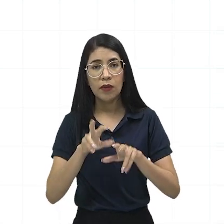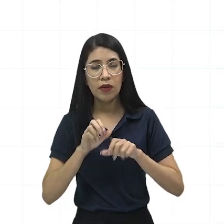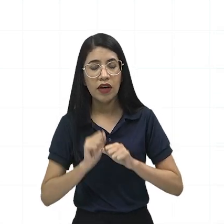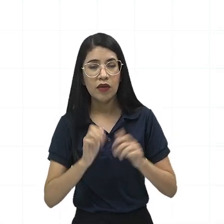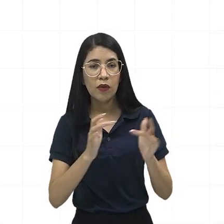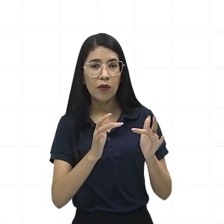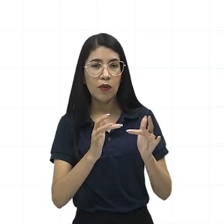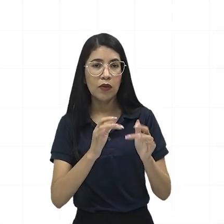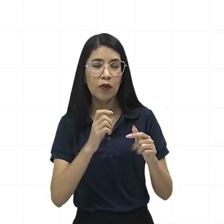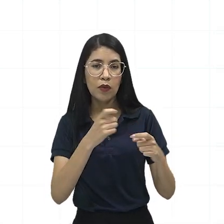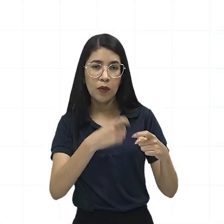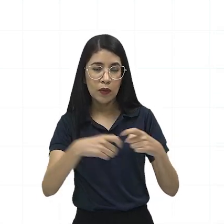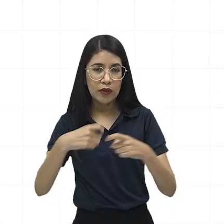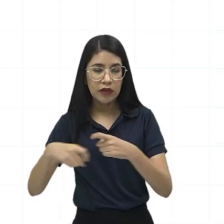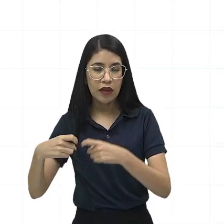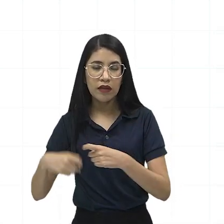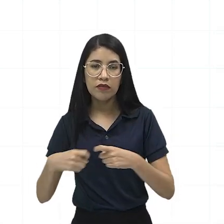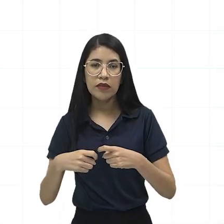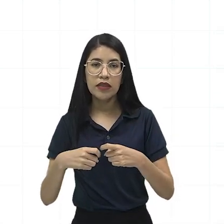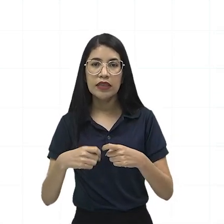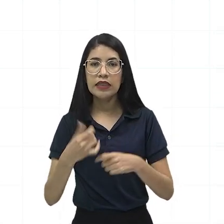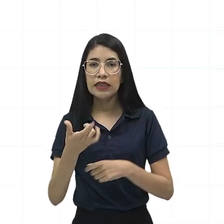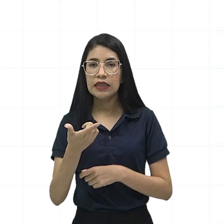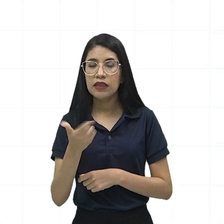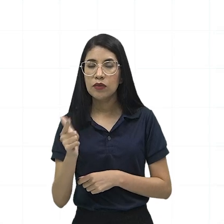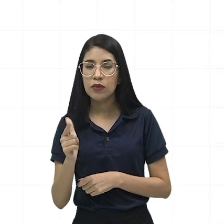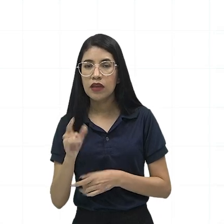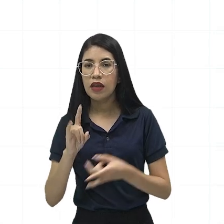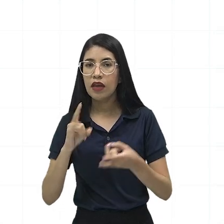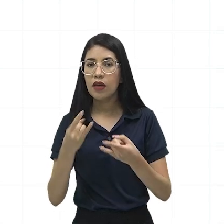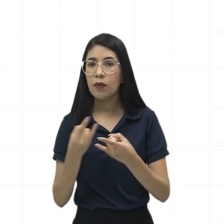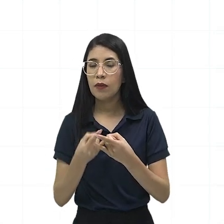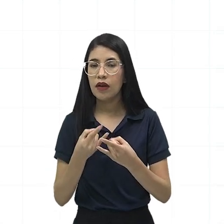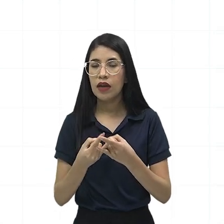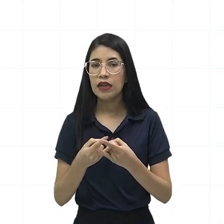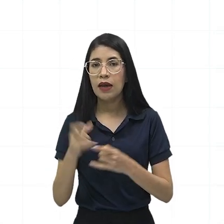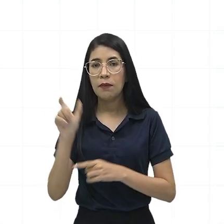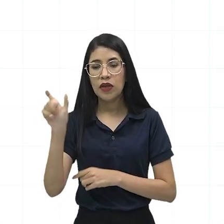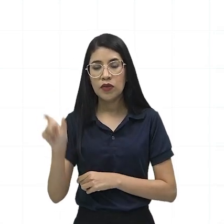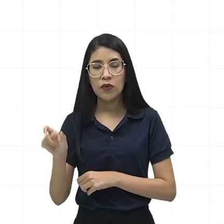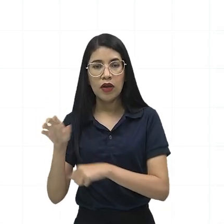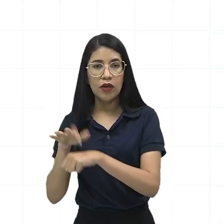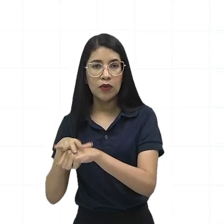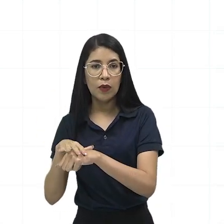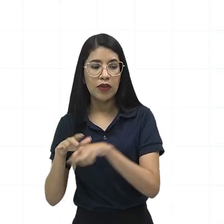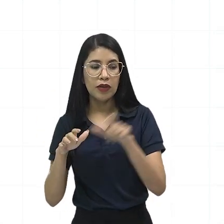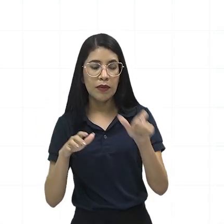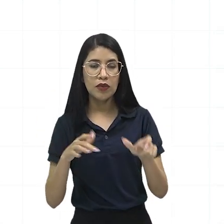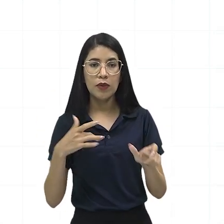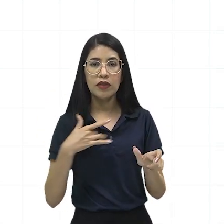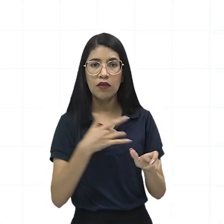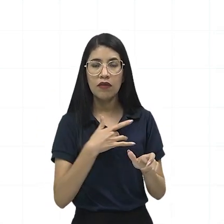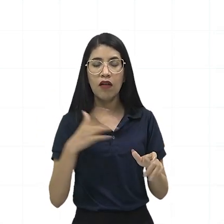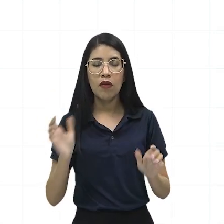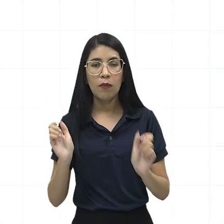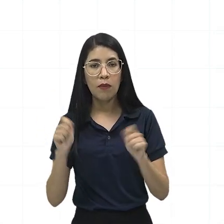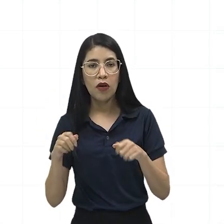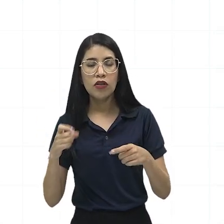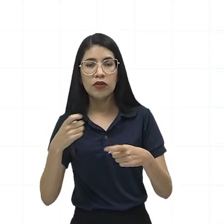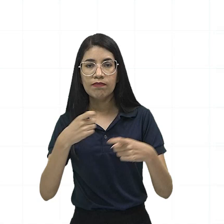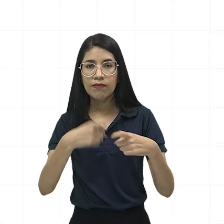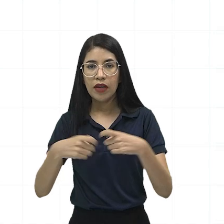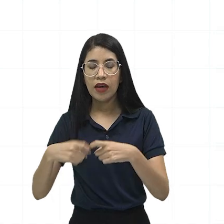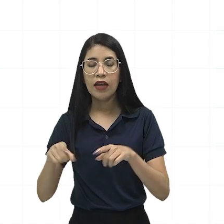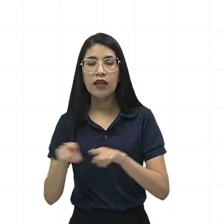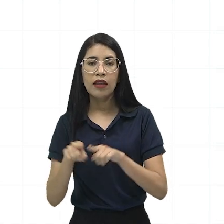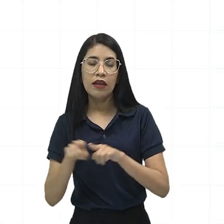qualquer contato sexual desprotegido por uma pessoa infectada. Pode ser transmitida também de